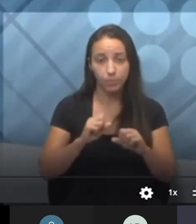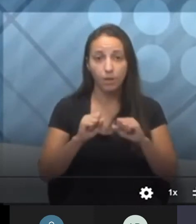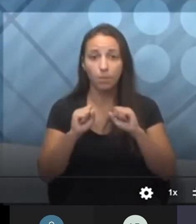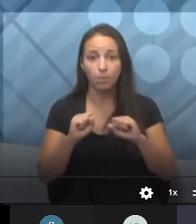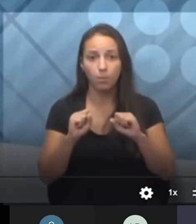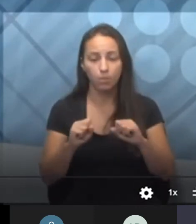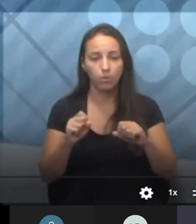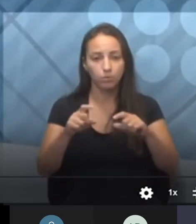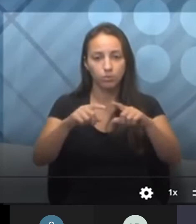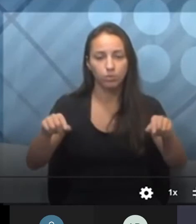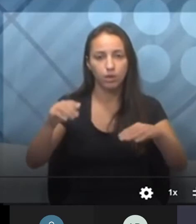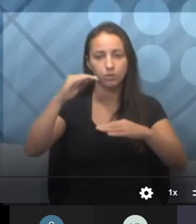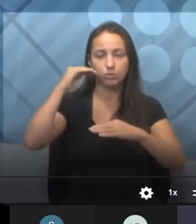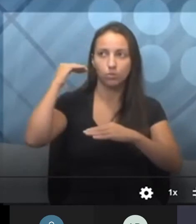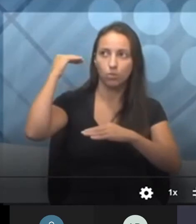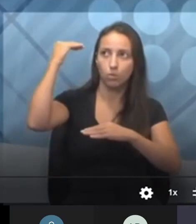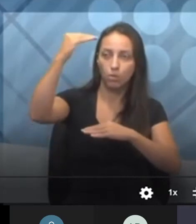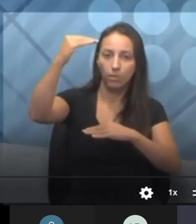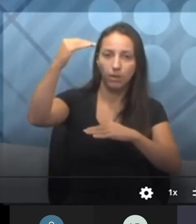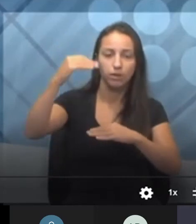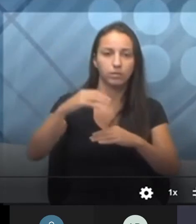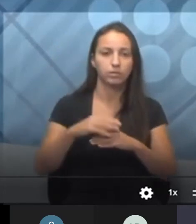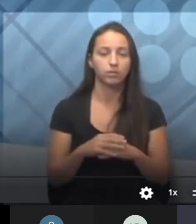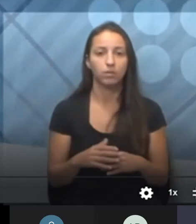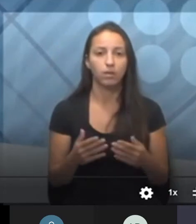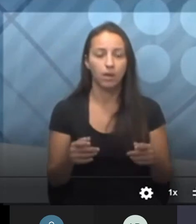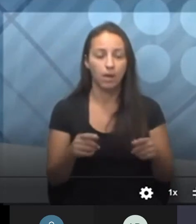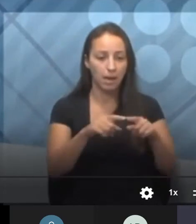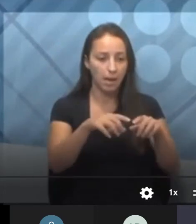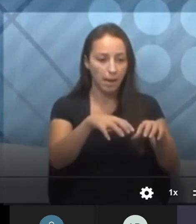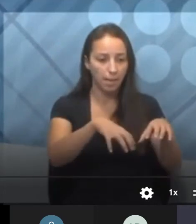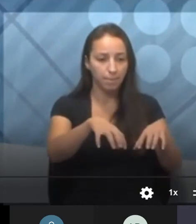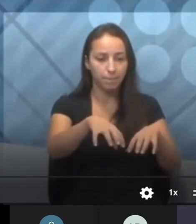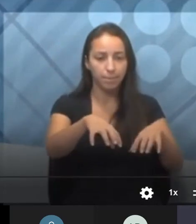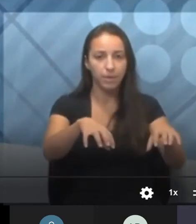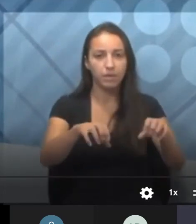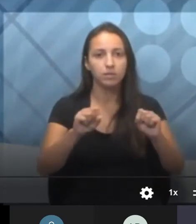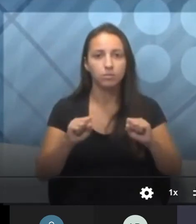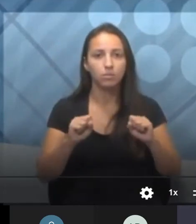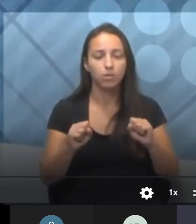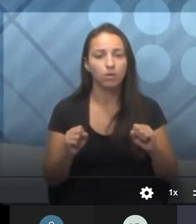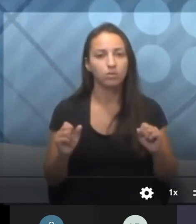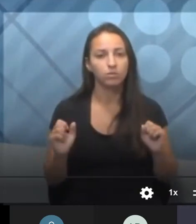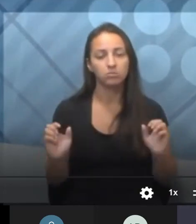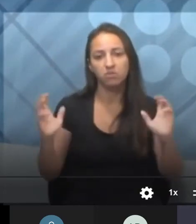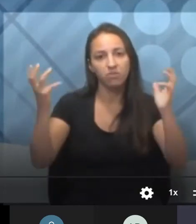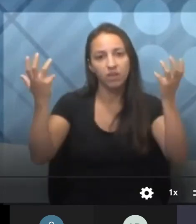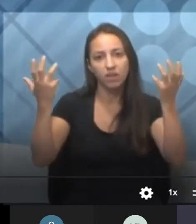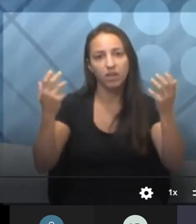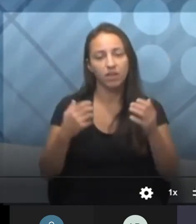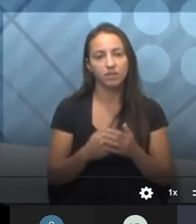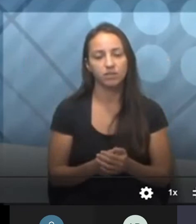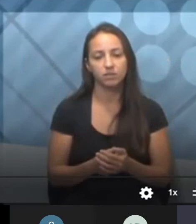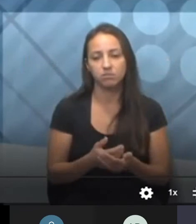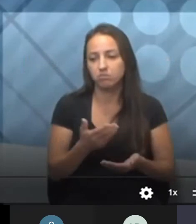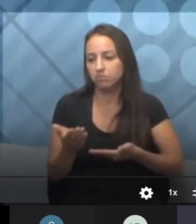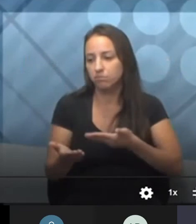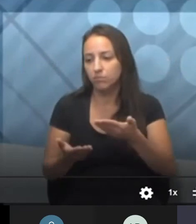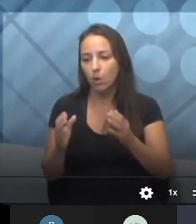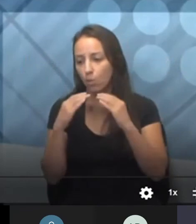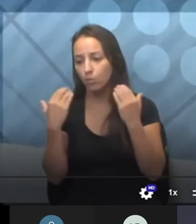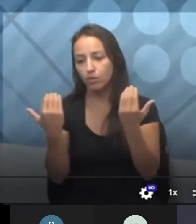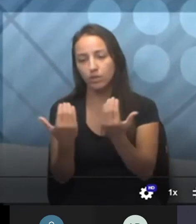pode estar num pátio coberto. Então, essas mesas podem ser usadas em festividades, servindo também à comunidade, não